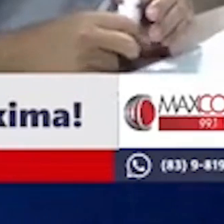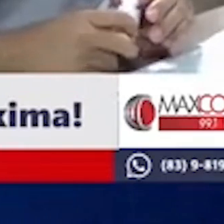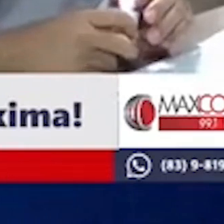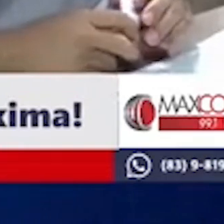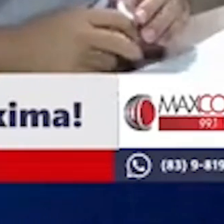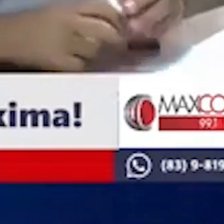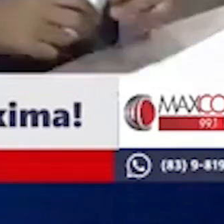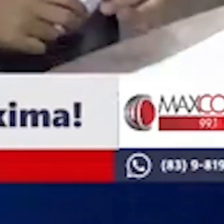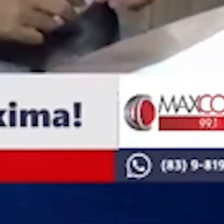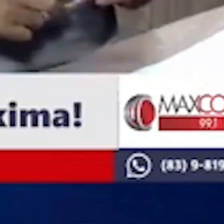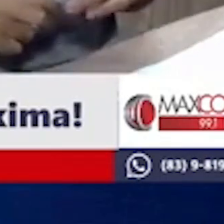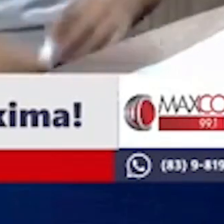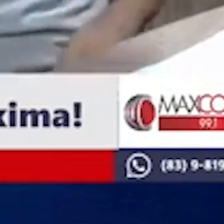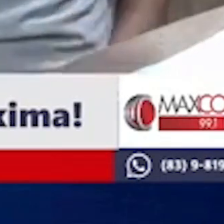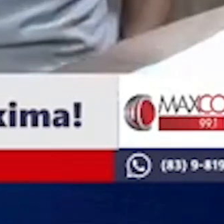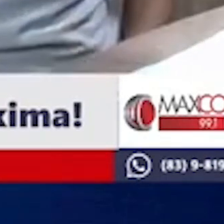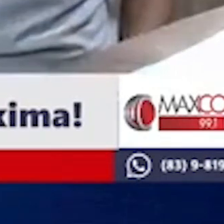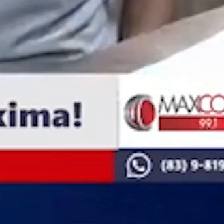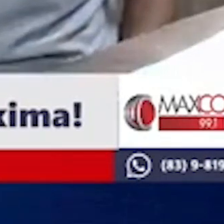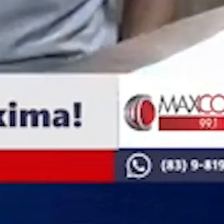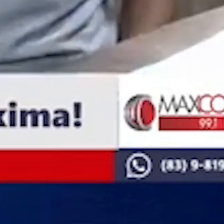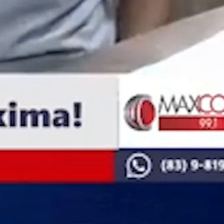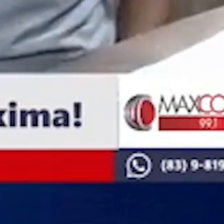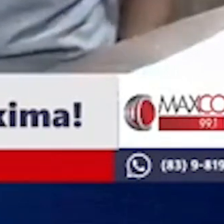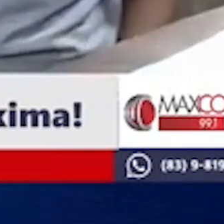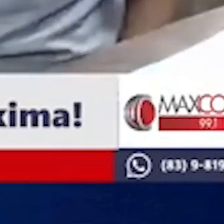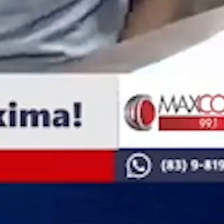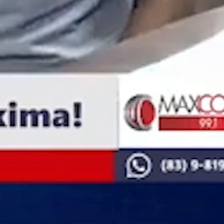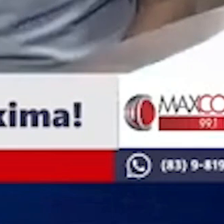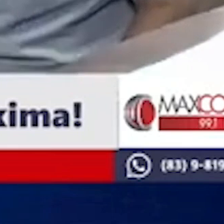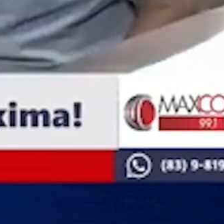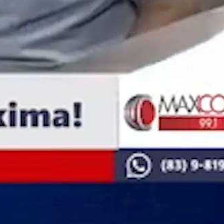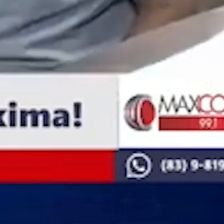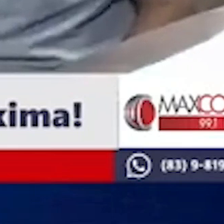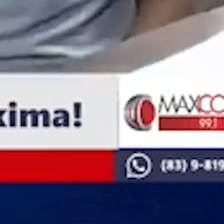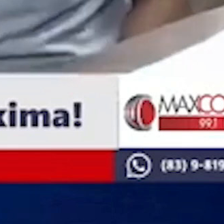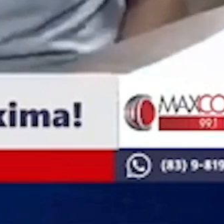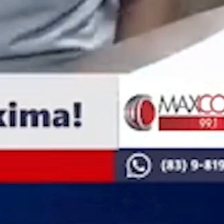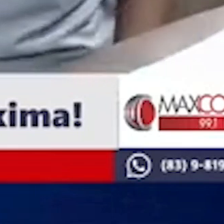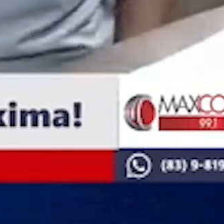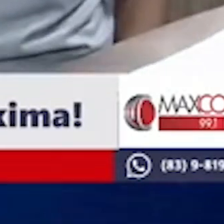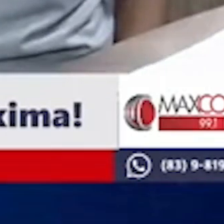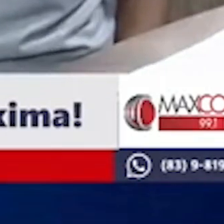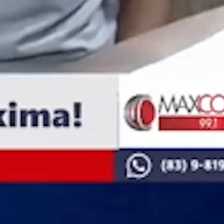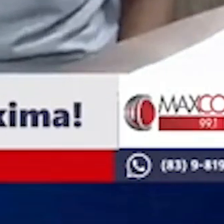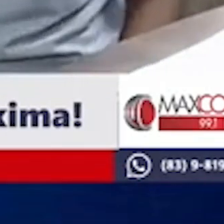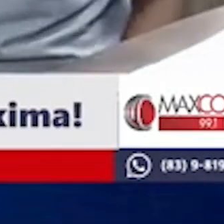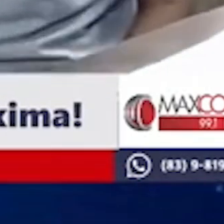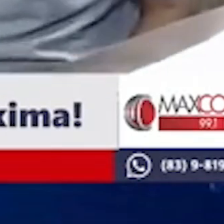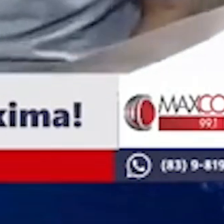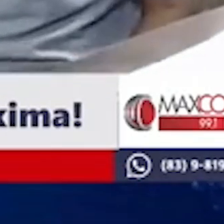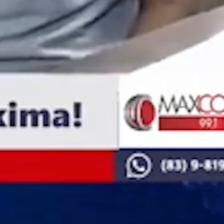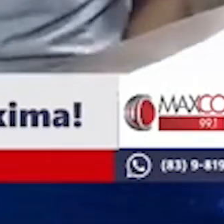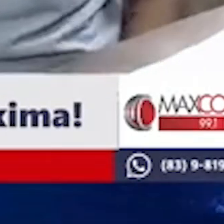talvez é a escola que o prefeito queira que eu participo né que eu estude é a escola que o professor seja ele